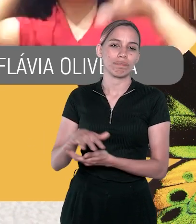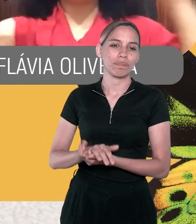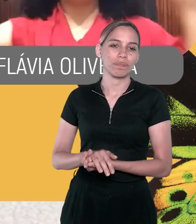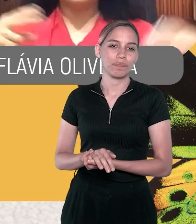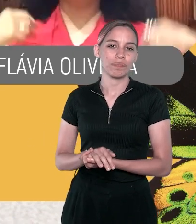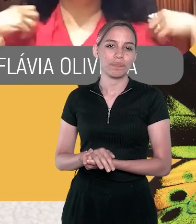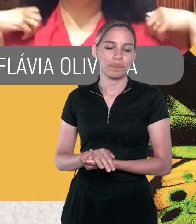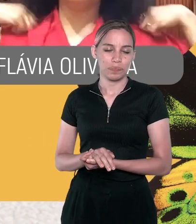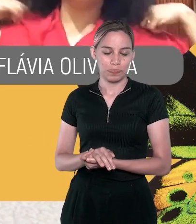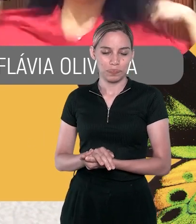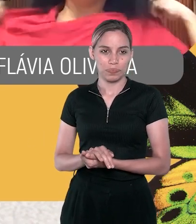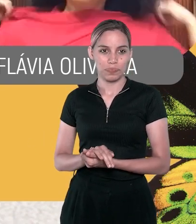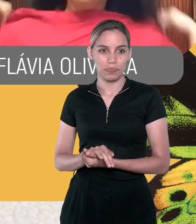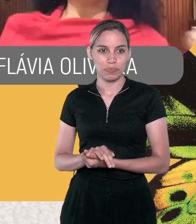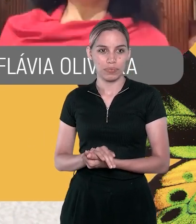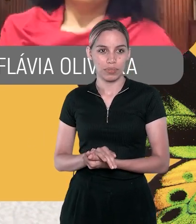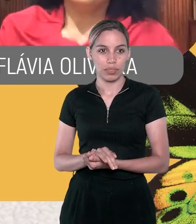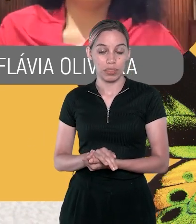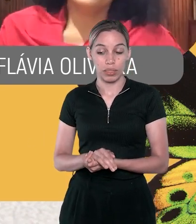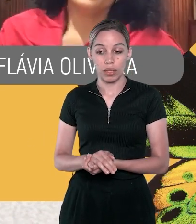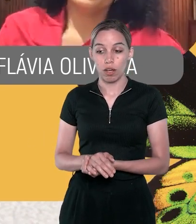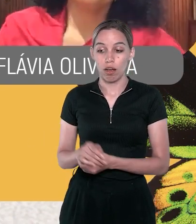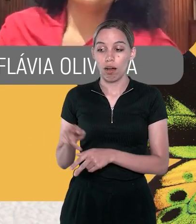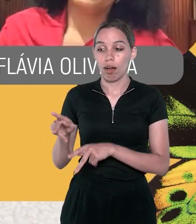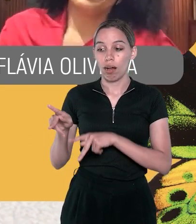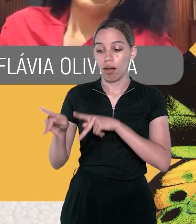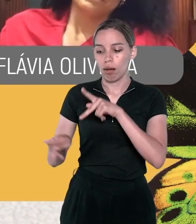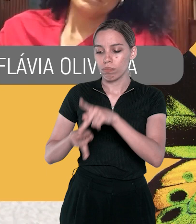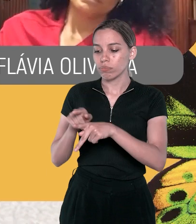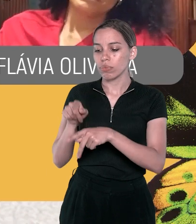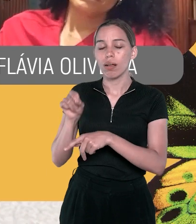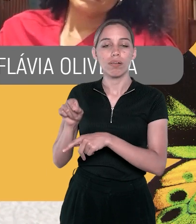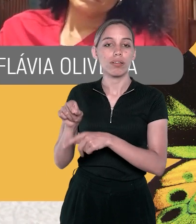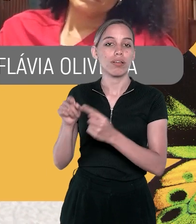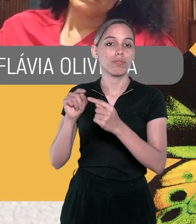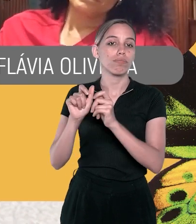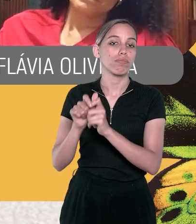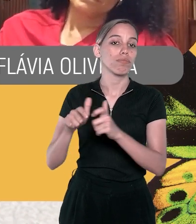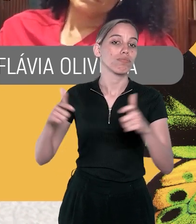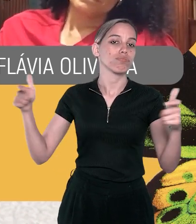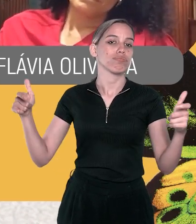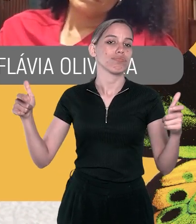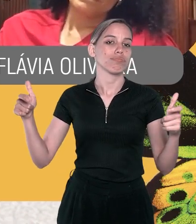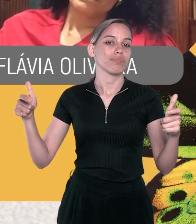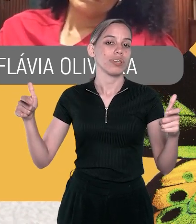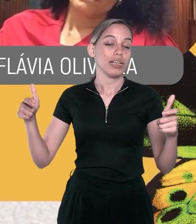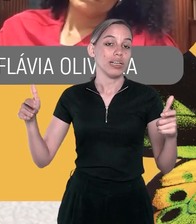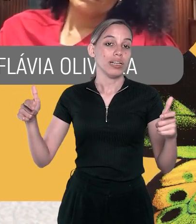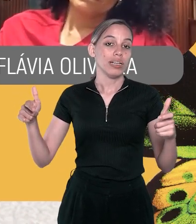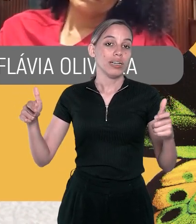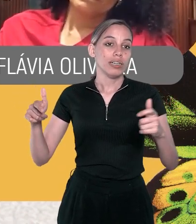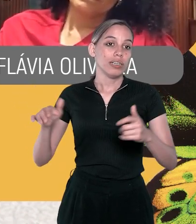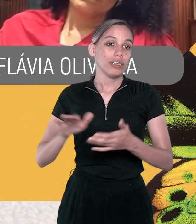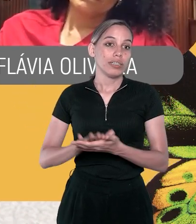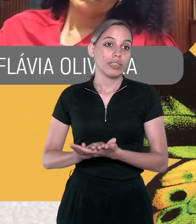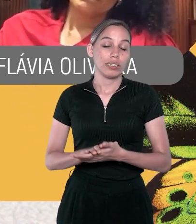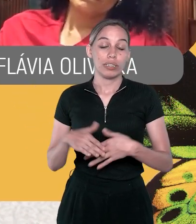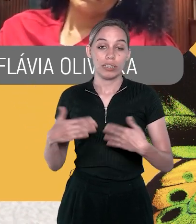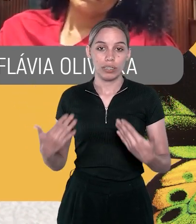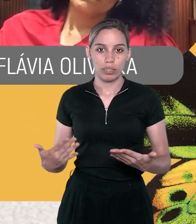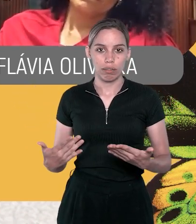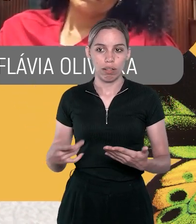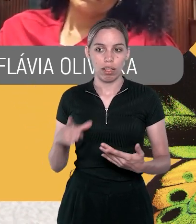se transforma né? É a escala, né? Vai. E aí chega uma hora que as pessoas que